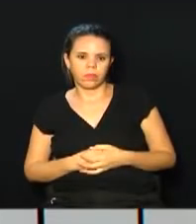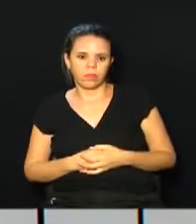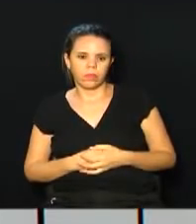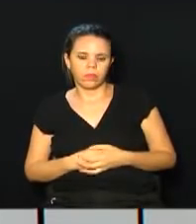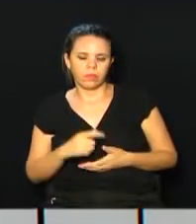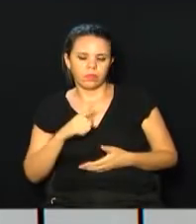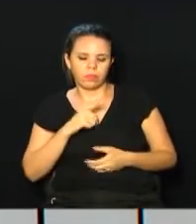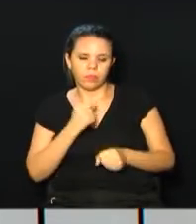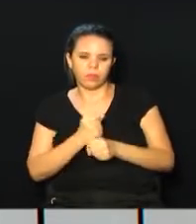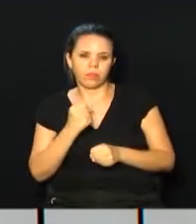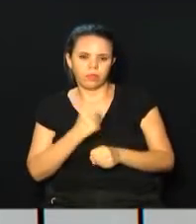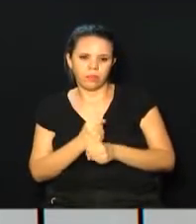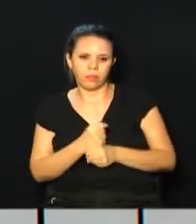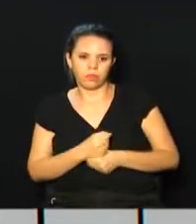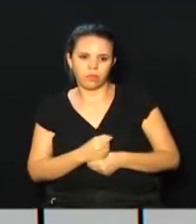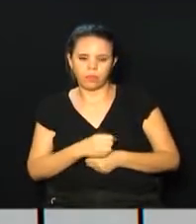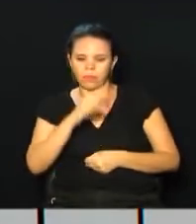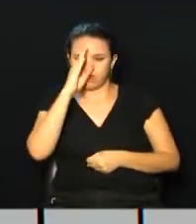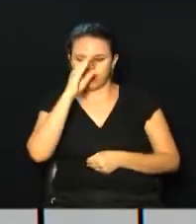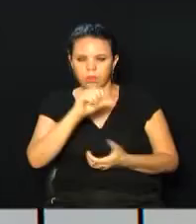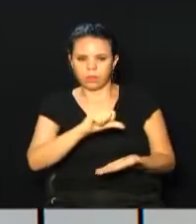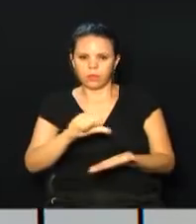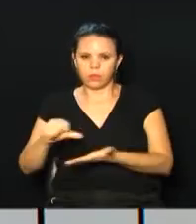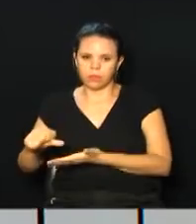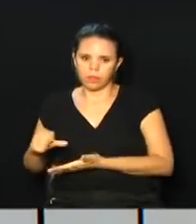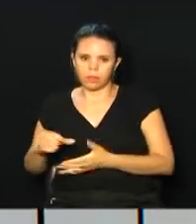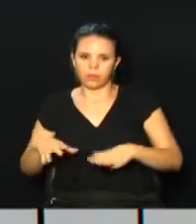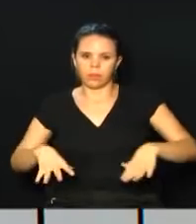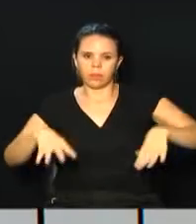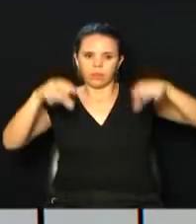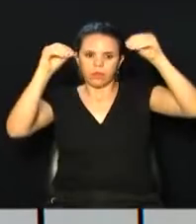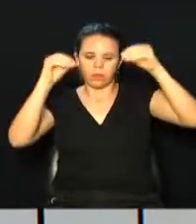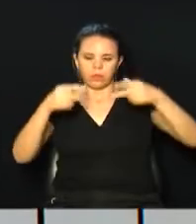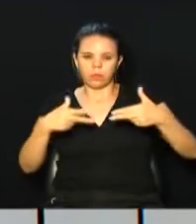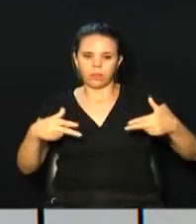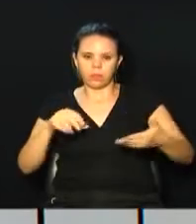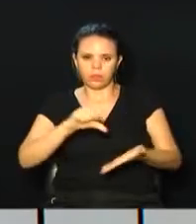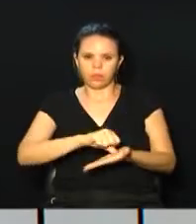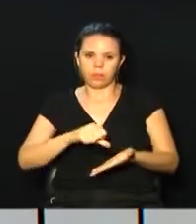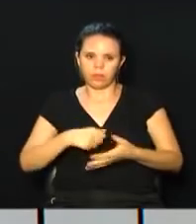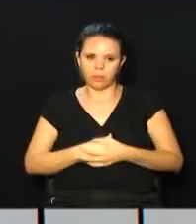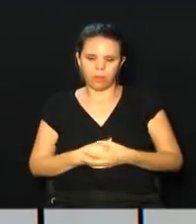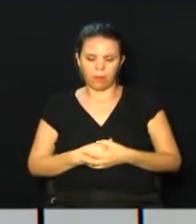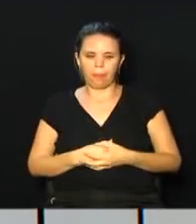tem asfalto, principalmente essa região aqui do Castelo, Guanabara, Centro,